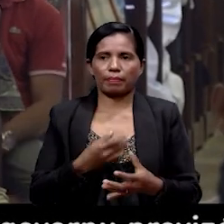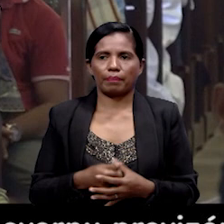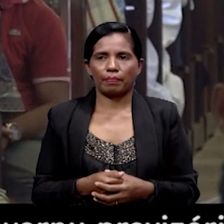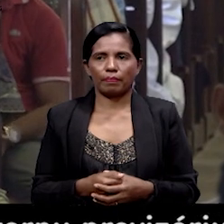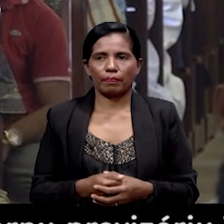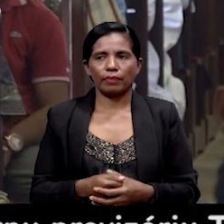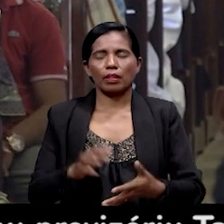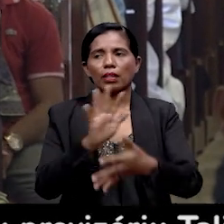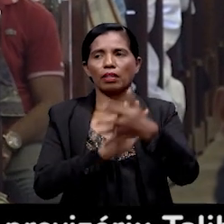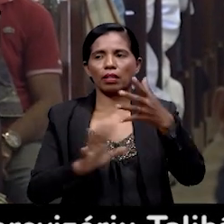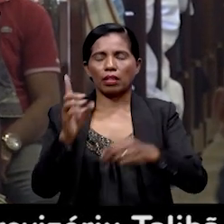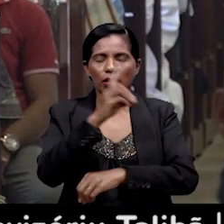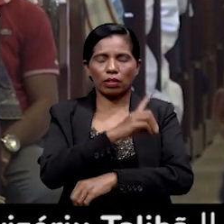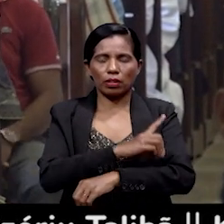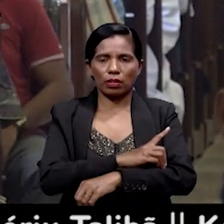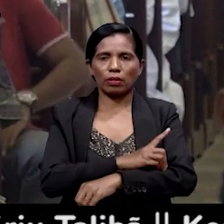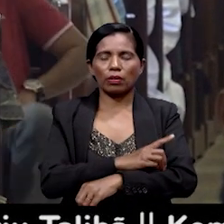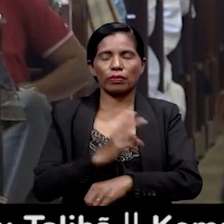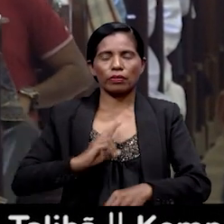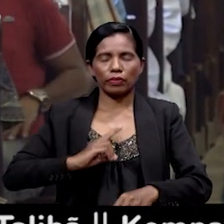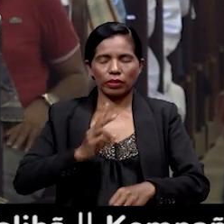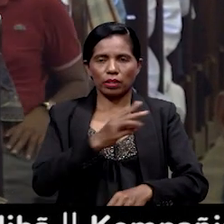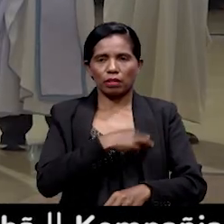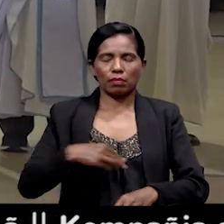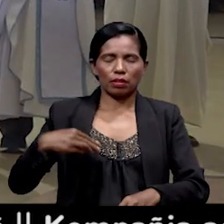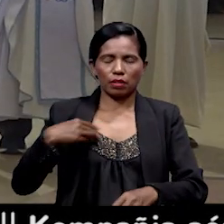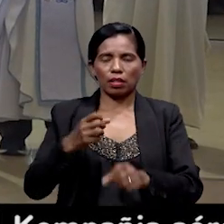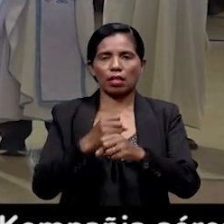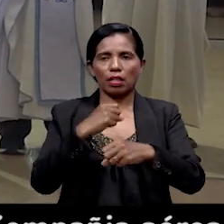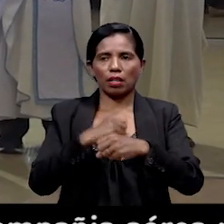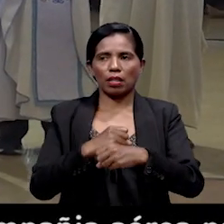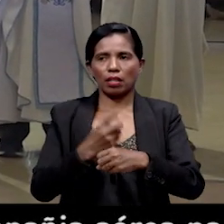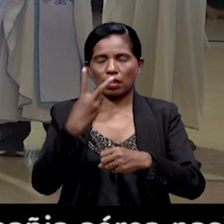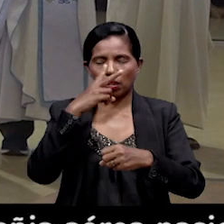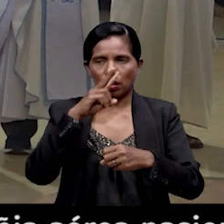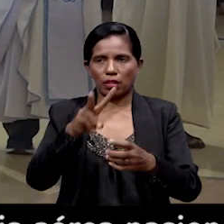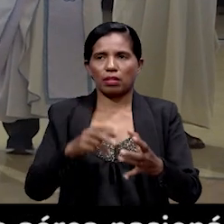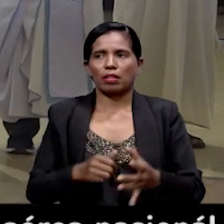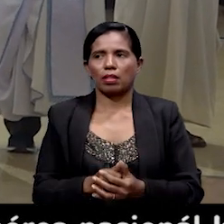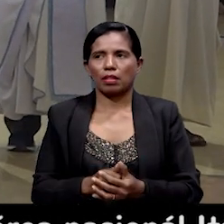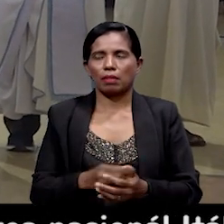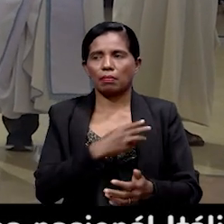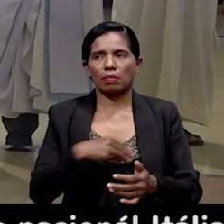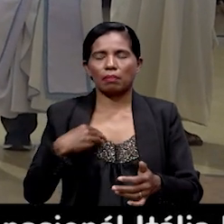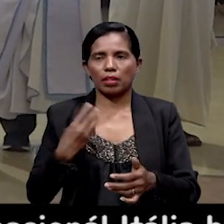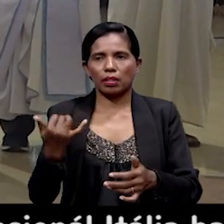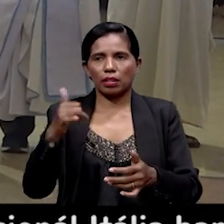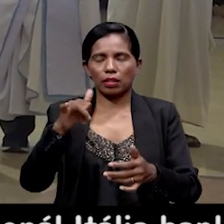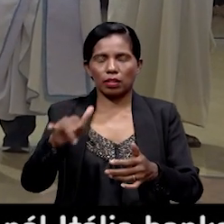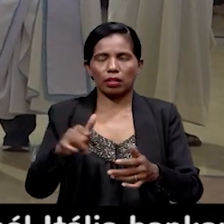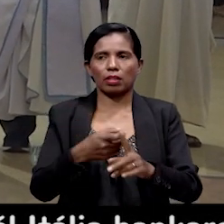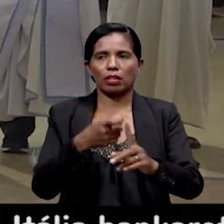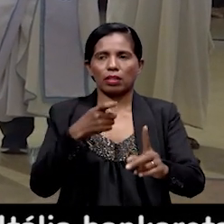E a celebração Lorong Imaculada da Conceição Nemos, halo renovação bodas de pratas, ba Madre Sira Rusi